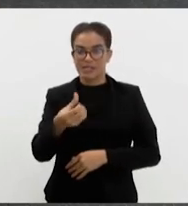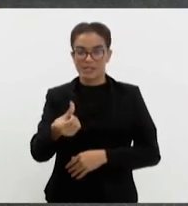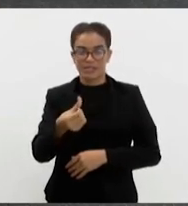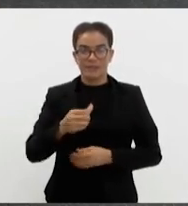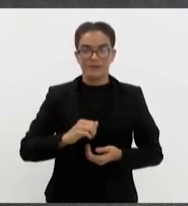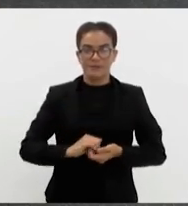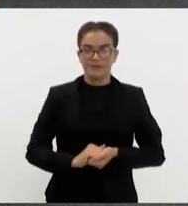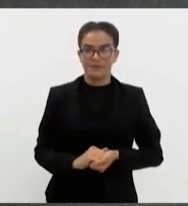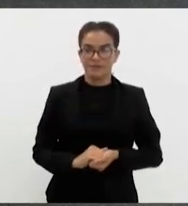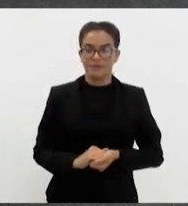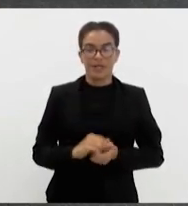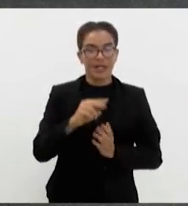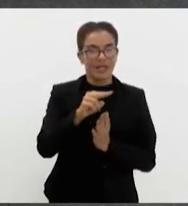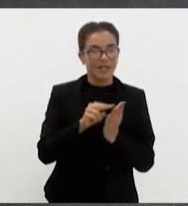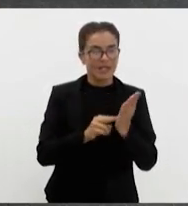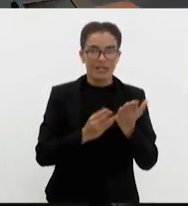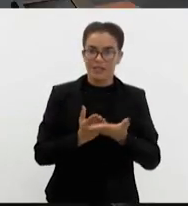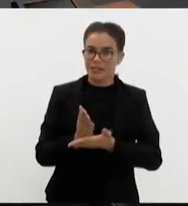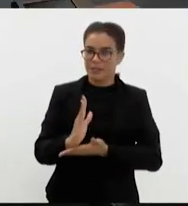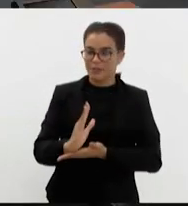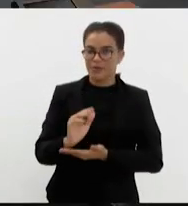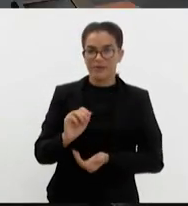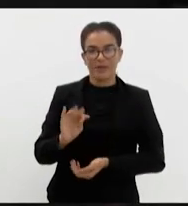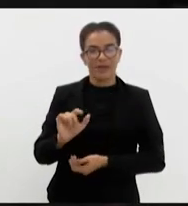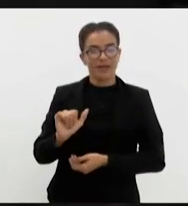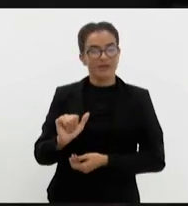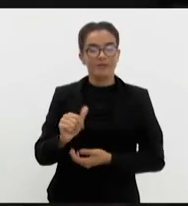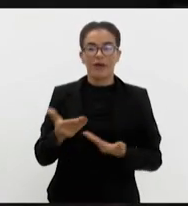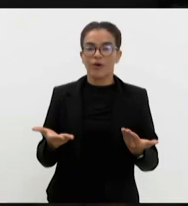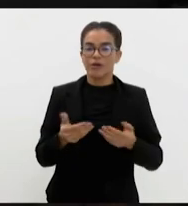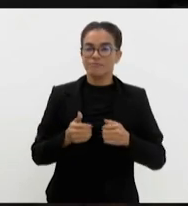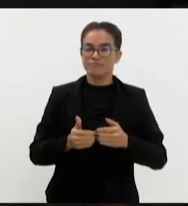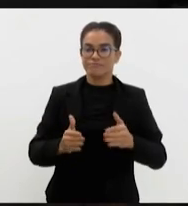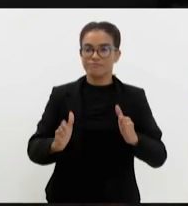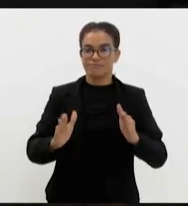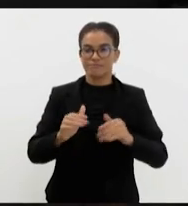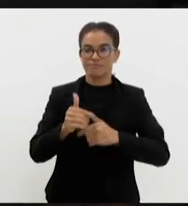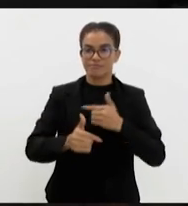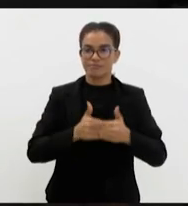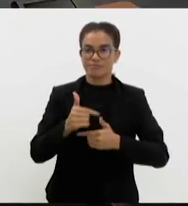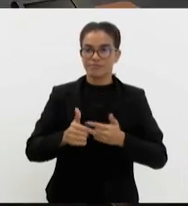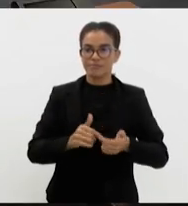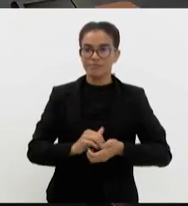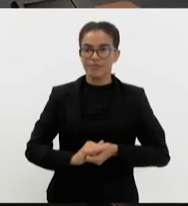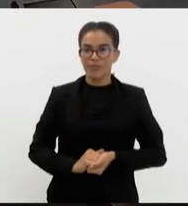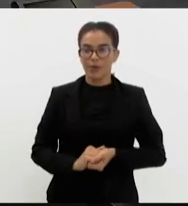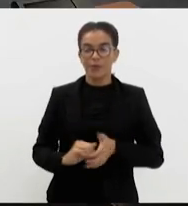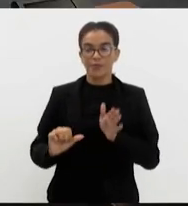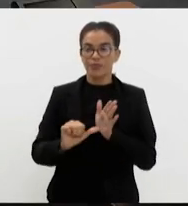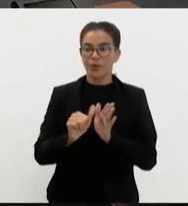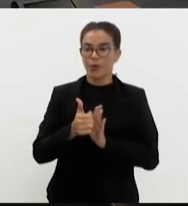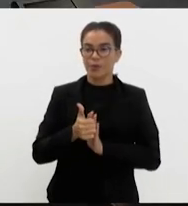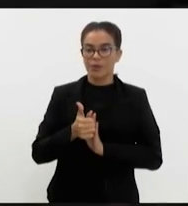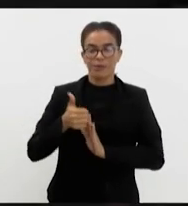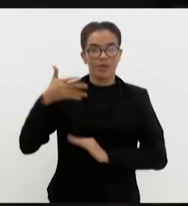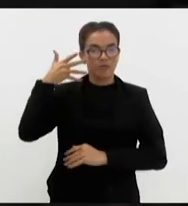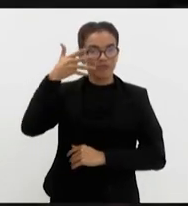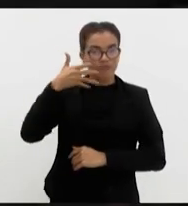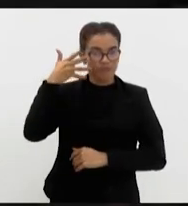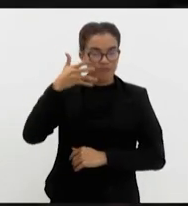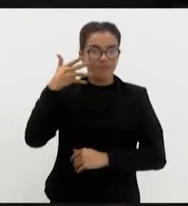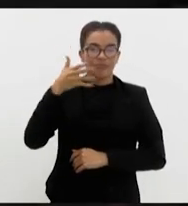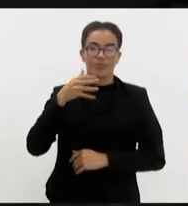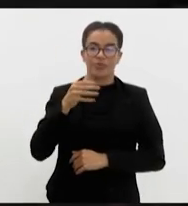16:30 lida e aprovada a ata passa-se ao expediente Inicial primeiro orador inscrito